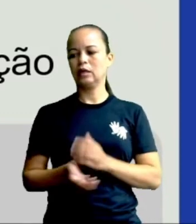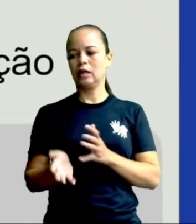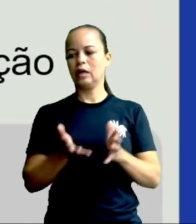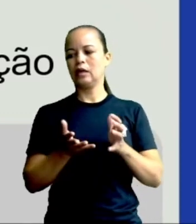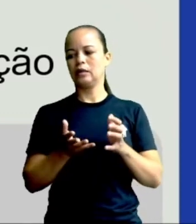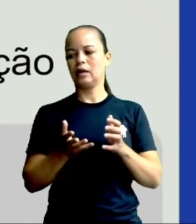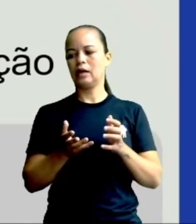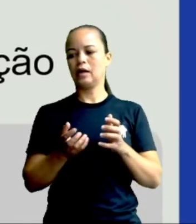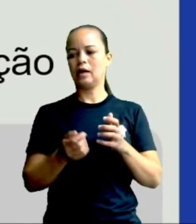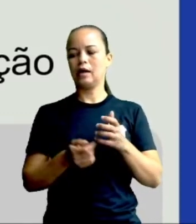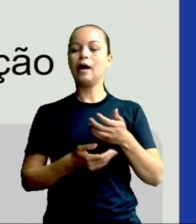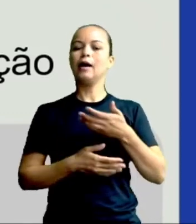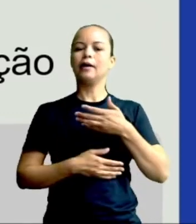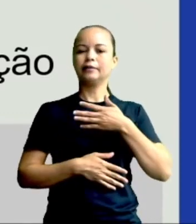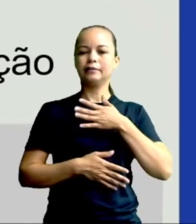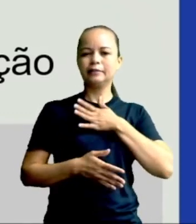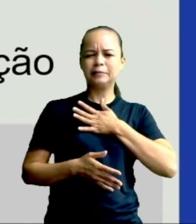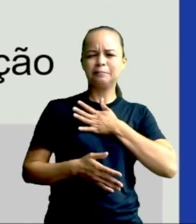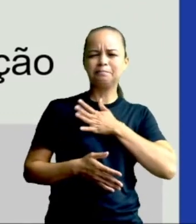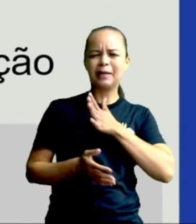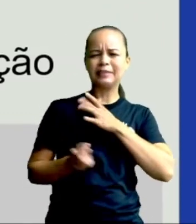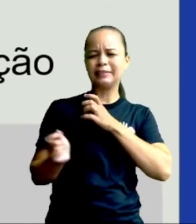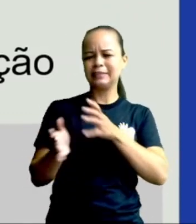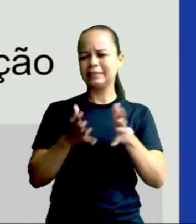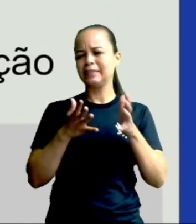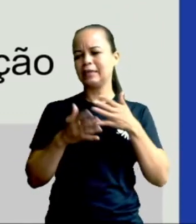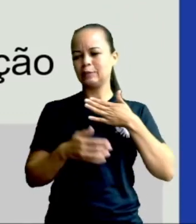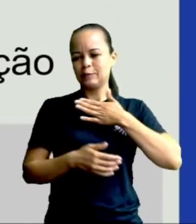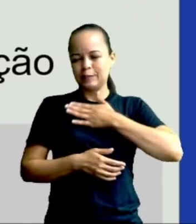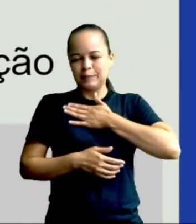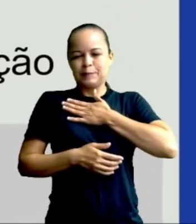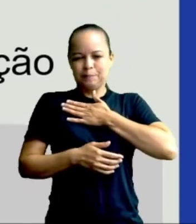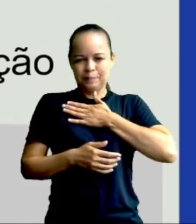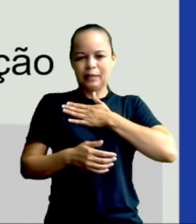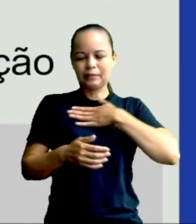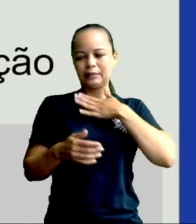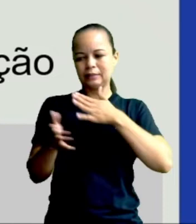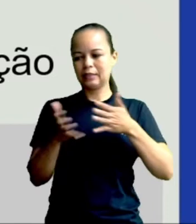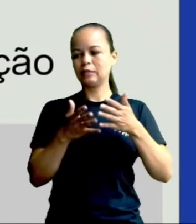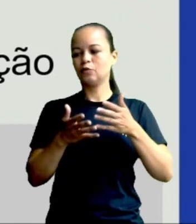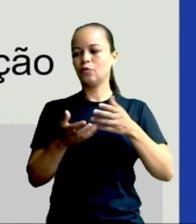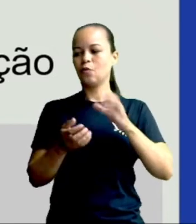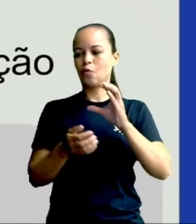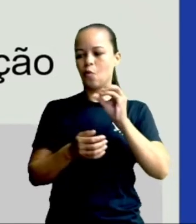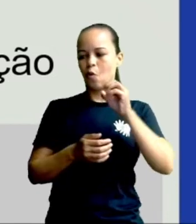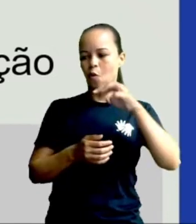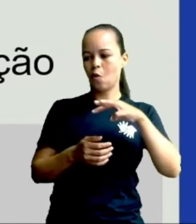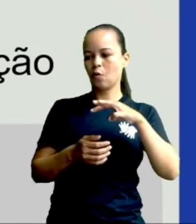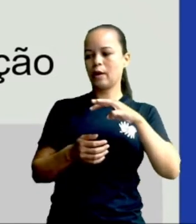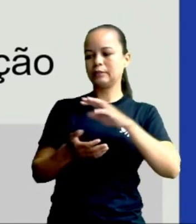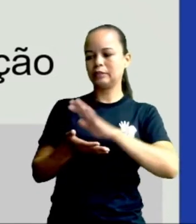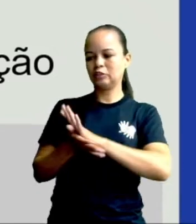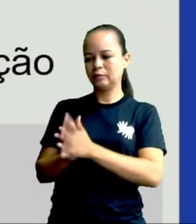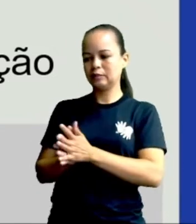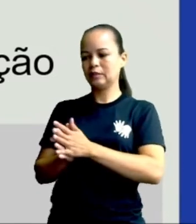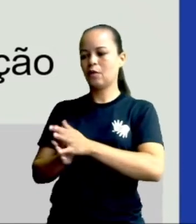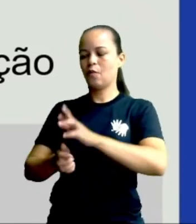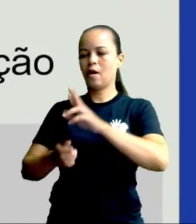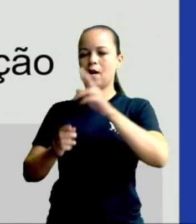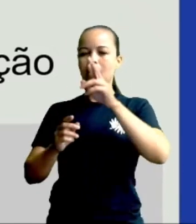amos com a discriminação religiosa então com esses verbos simpatizar e antipatizar